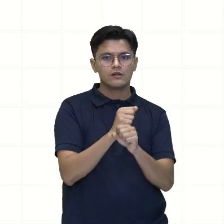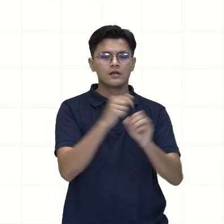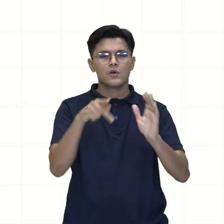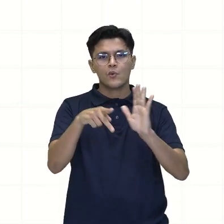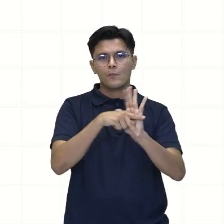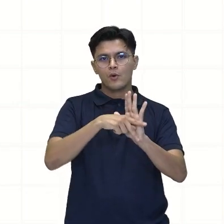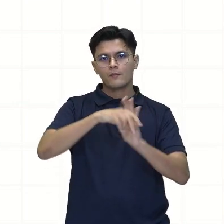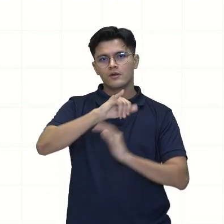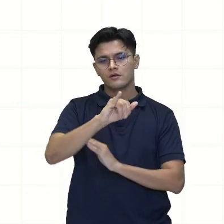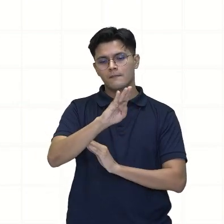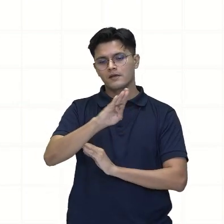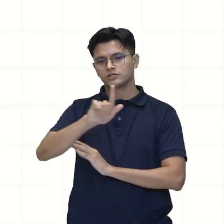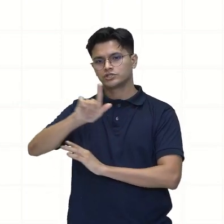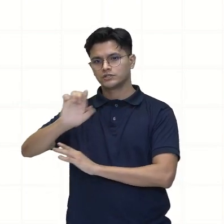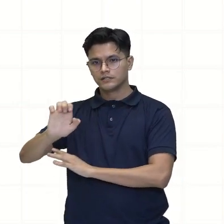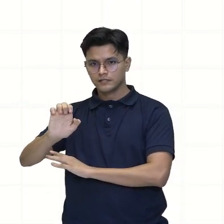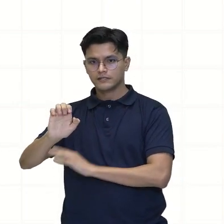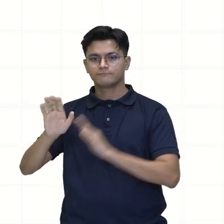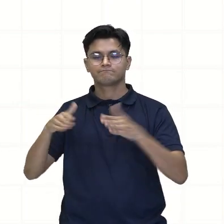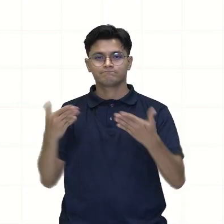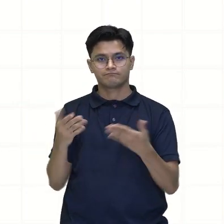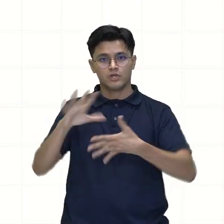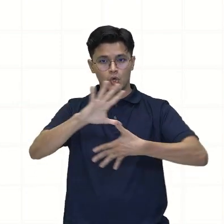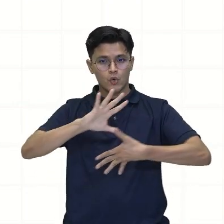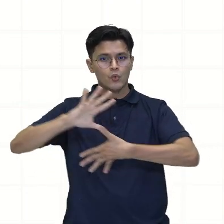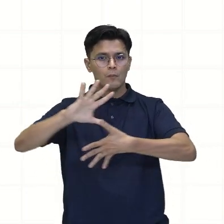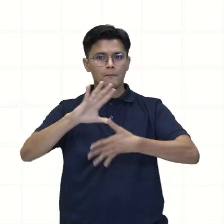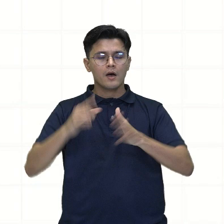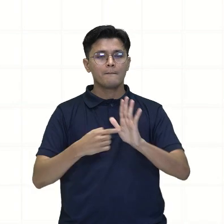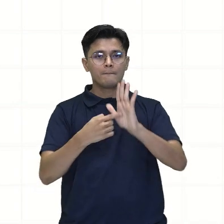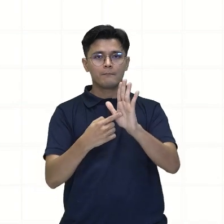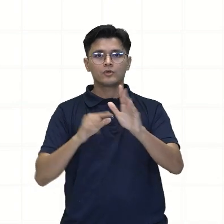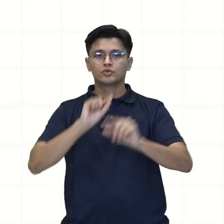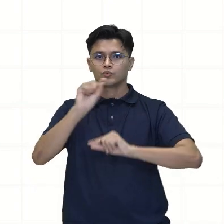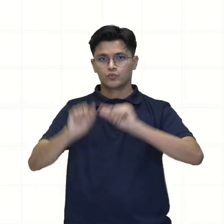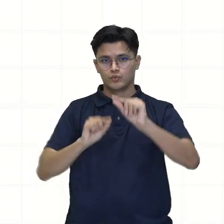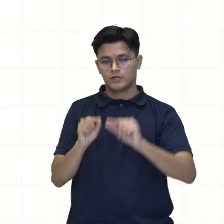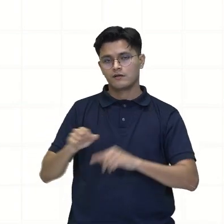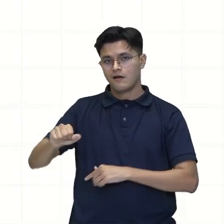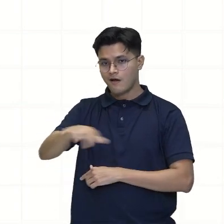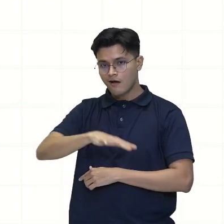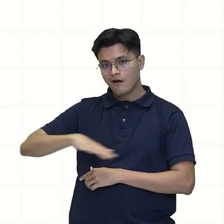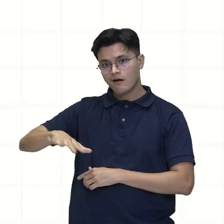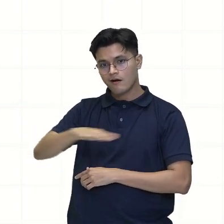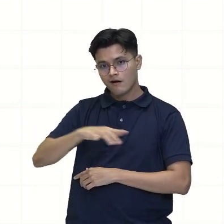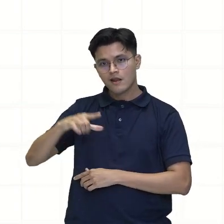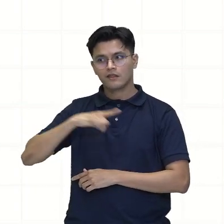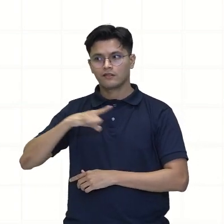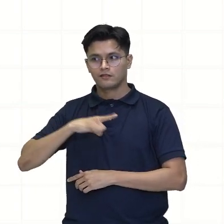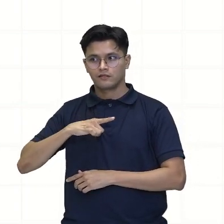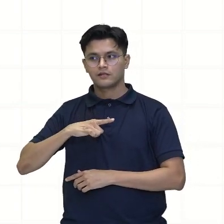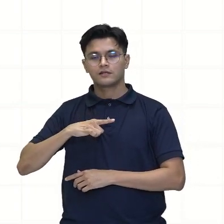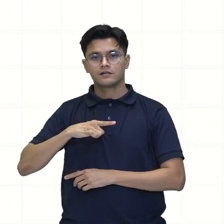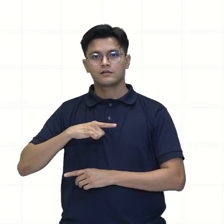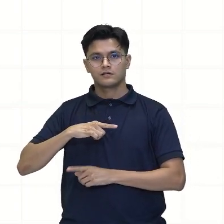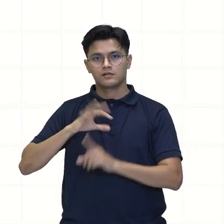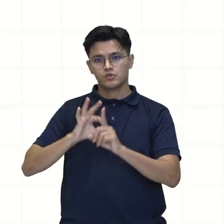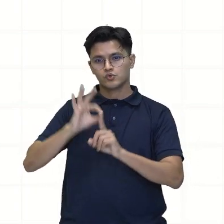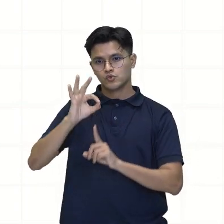nesse mapa, a gente vai trazer aqui, né, a área colhida de soja no ano